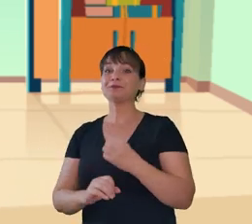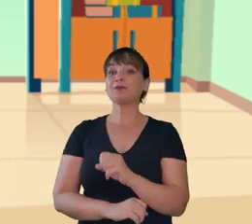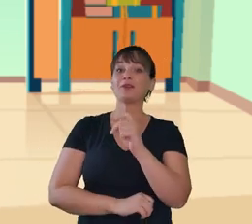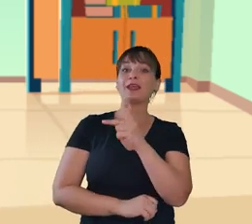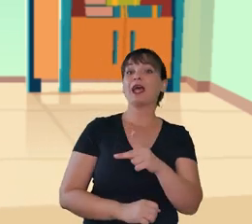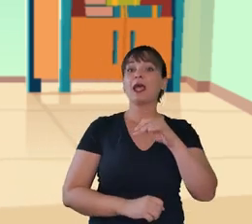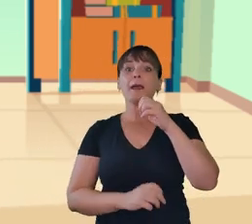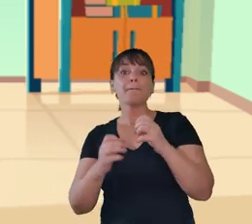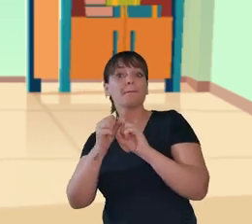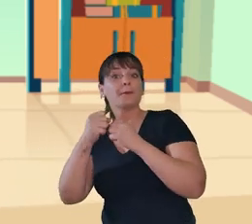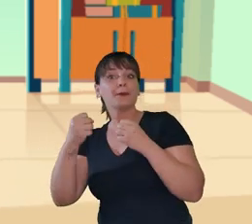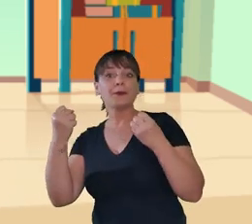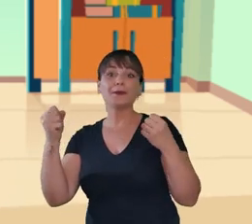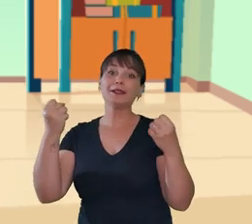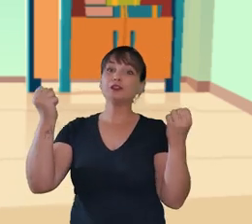auê.